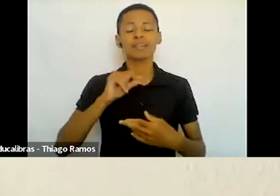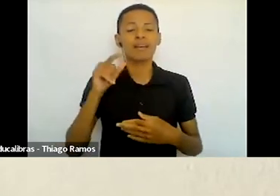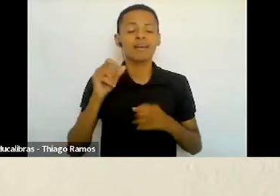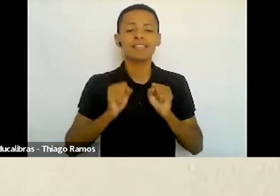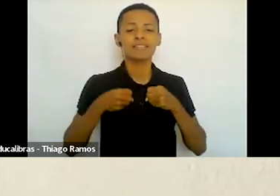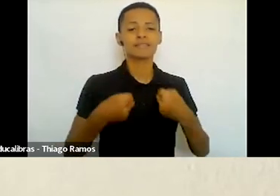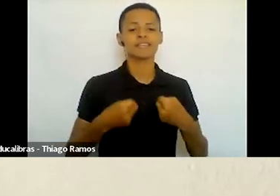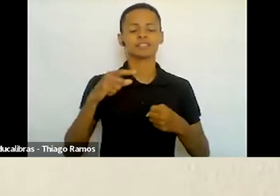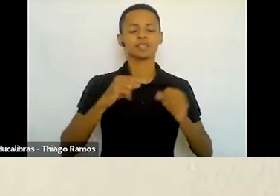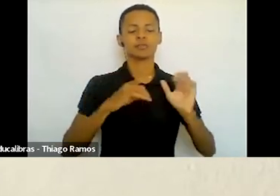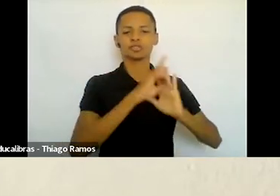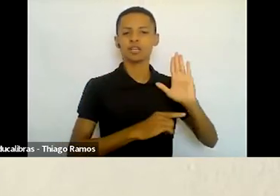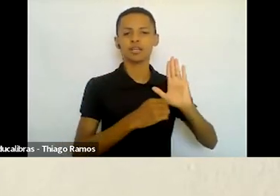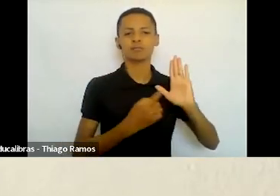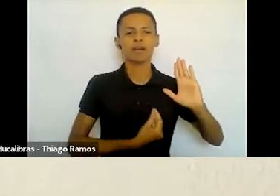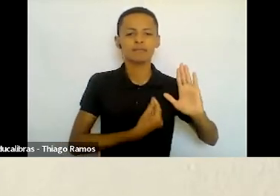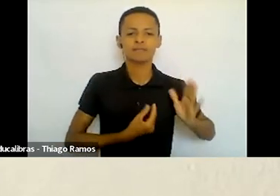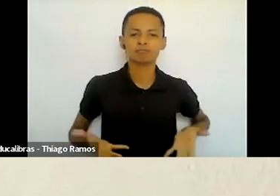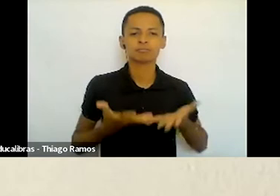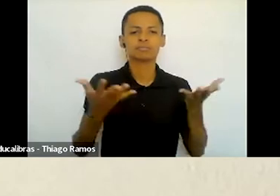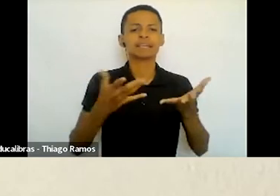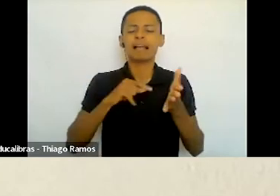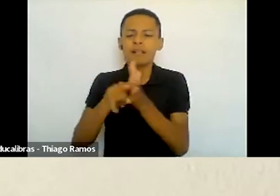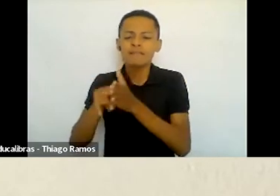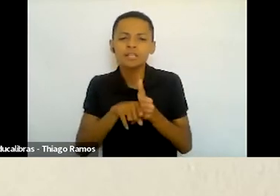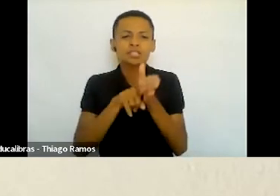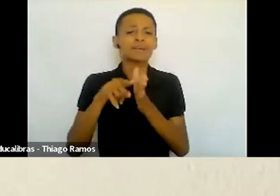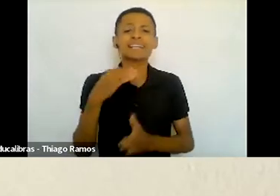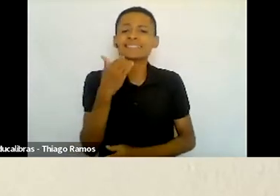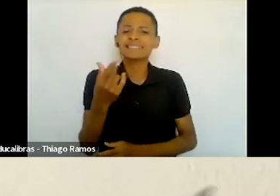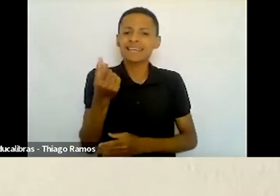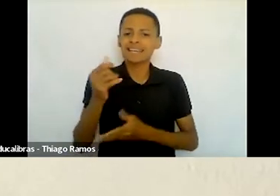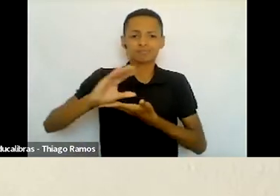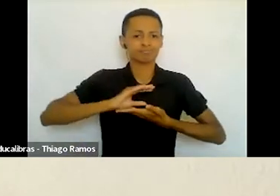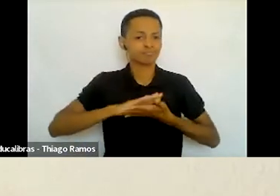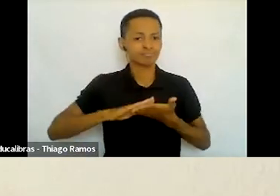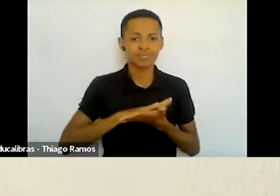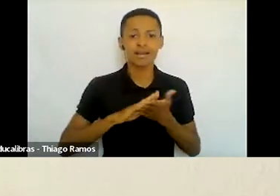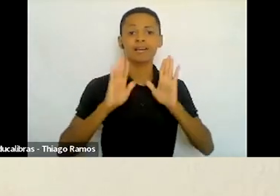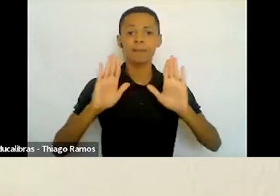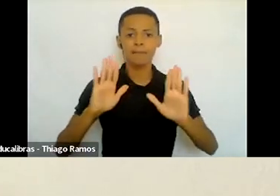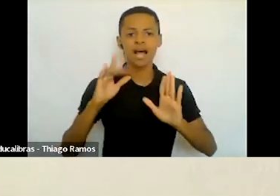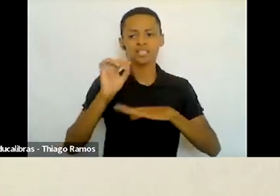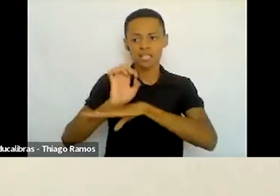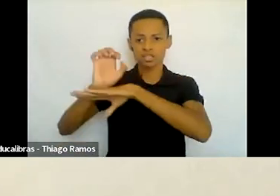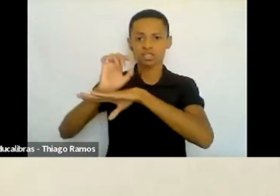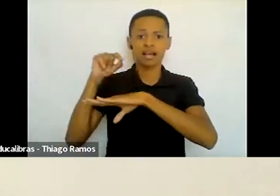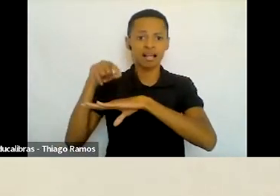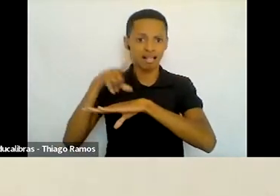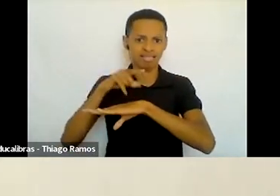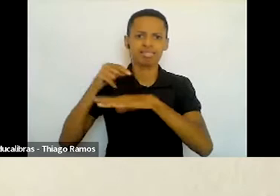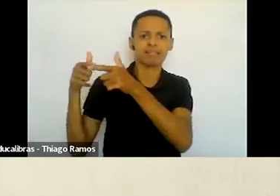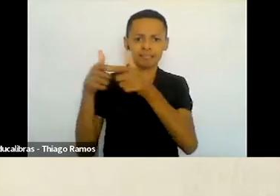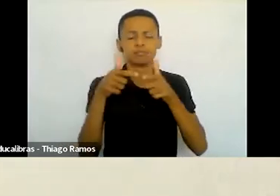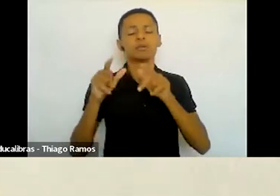um jornalismo investigativo, sem dinheiro, mas que denuncia o Estado, que eu considero como Estado terrorista, a